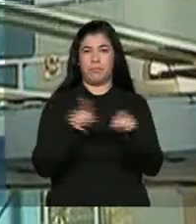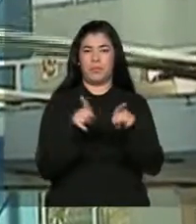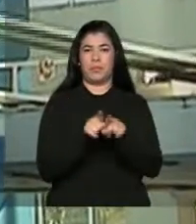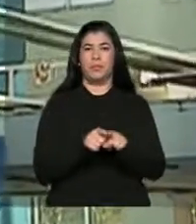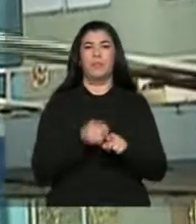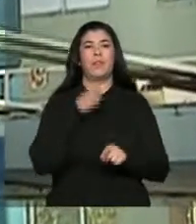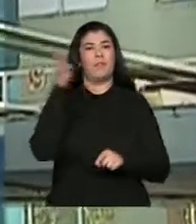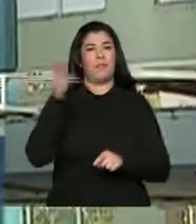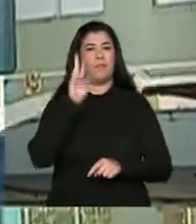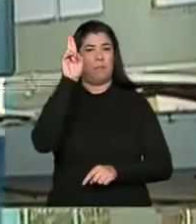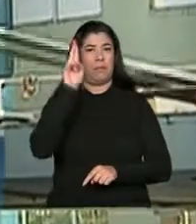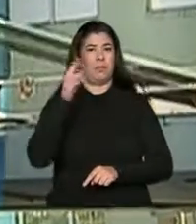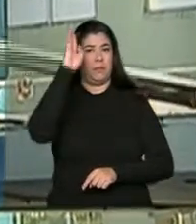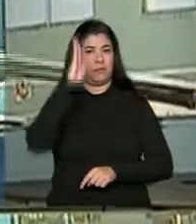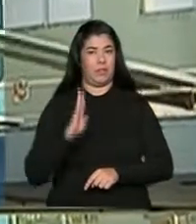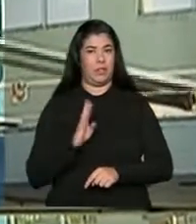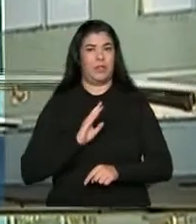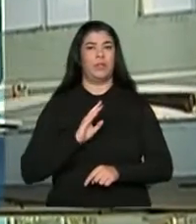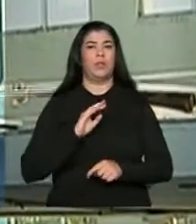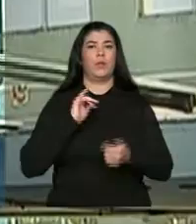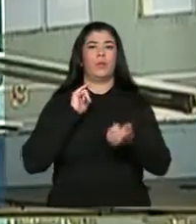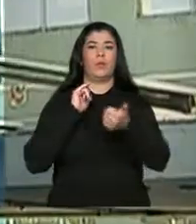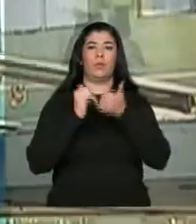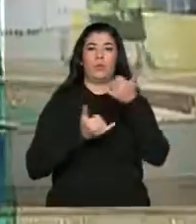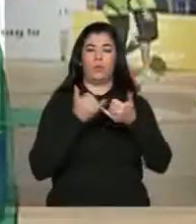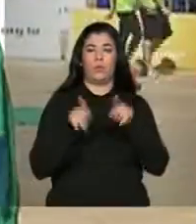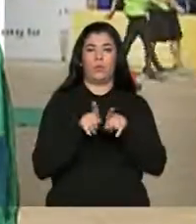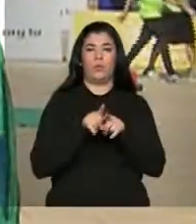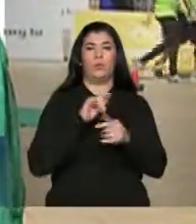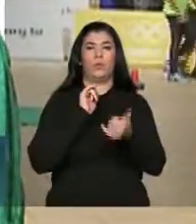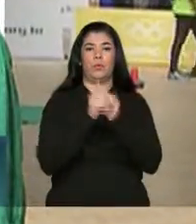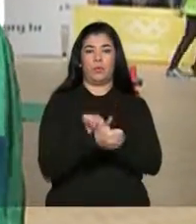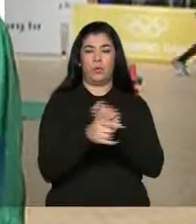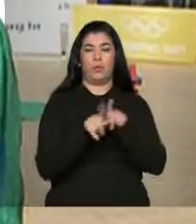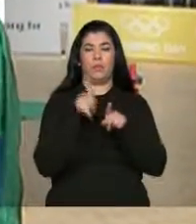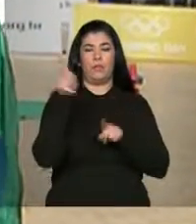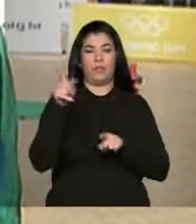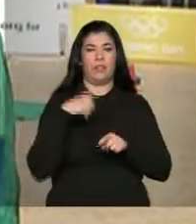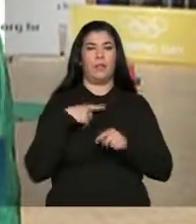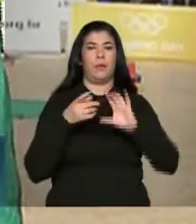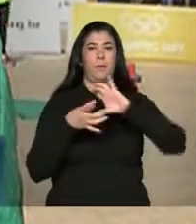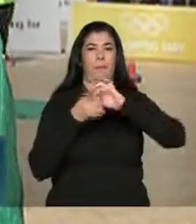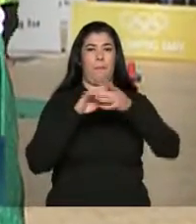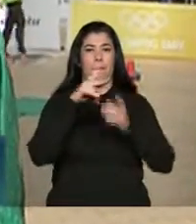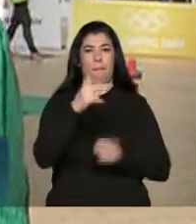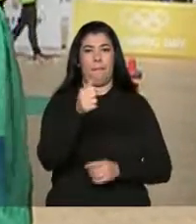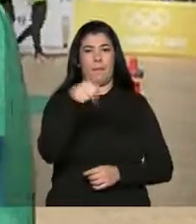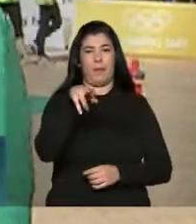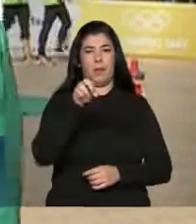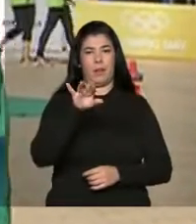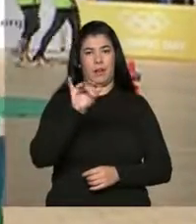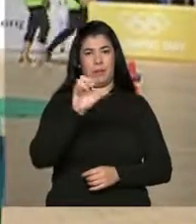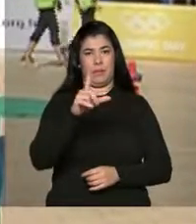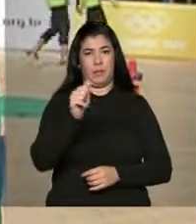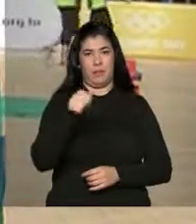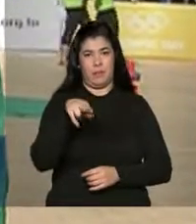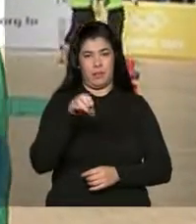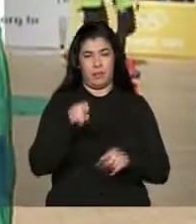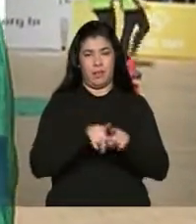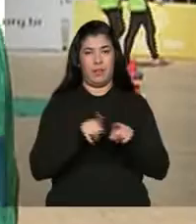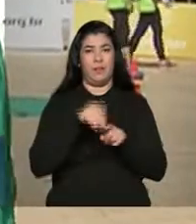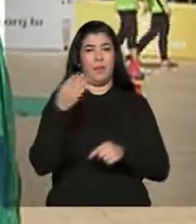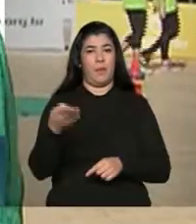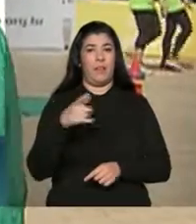dos jogos panamericanos e a grande surpresa do dia é o lançamento do mascote do time brasil mascote que vai